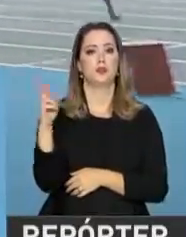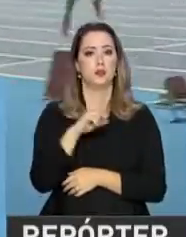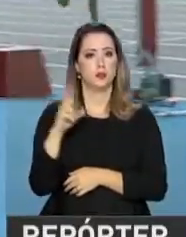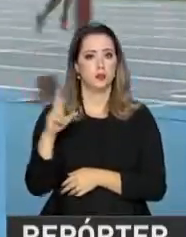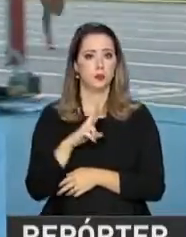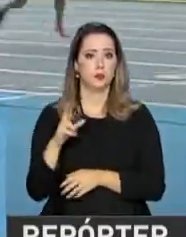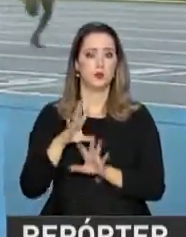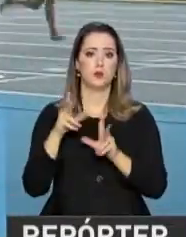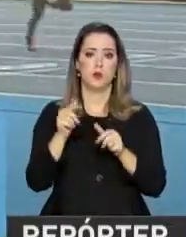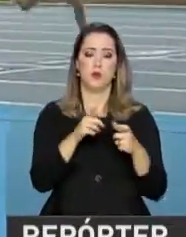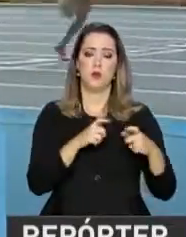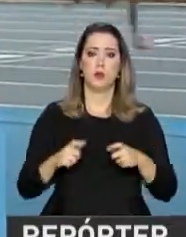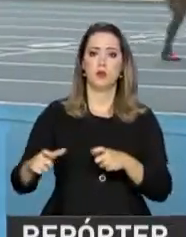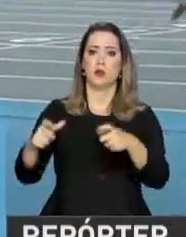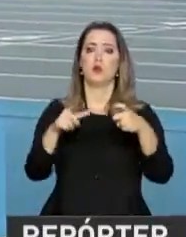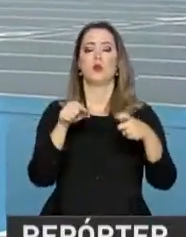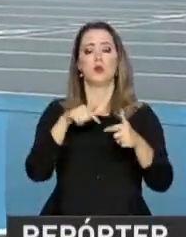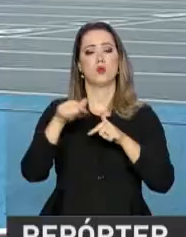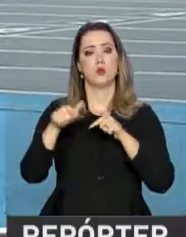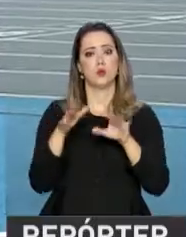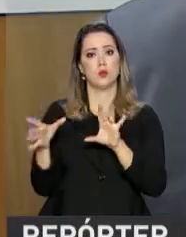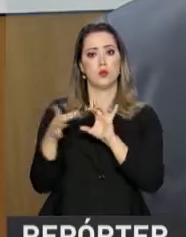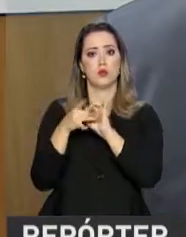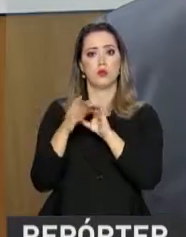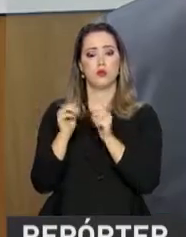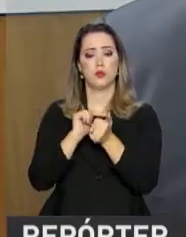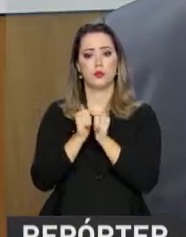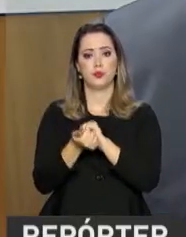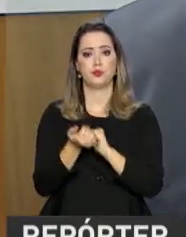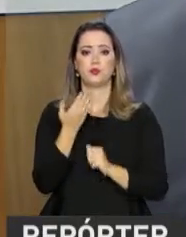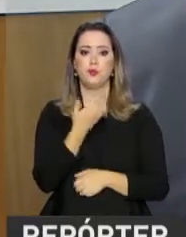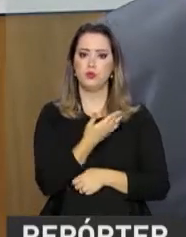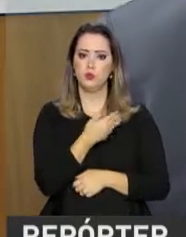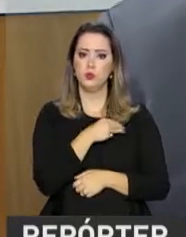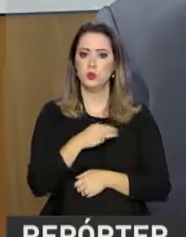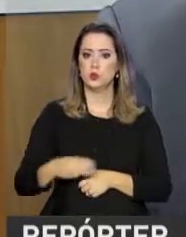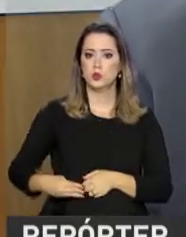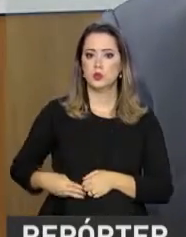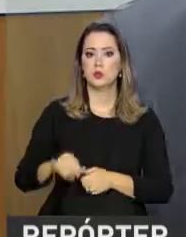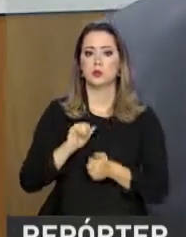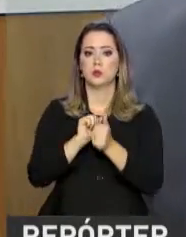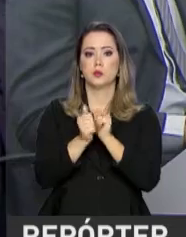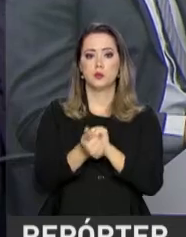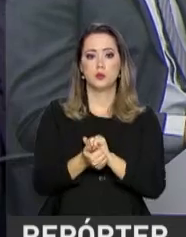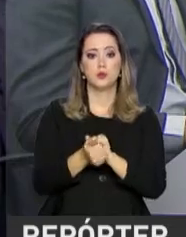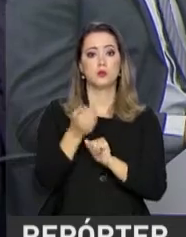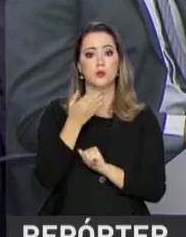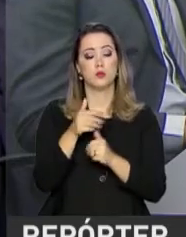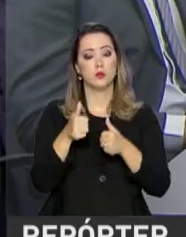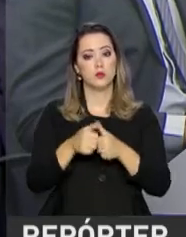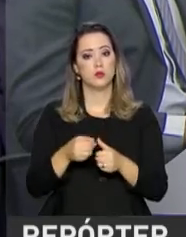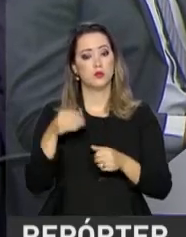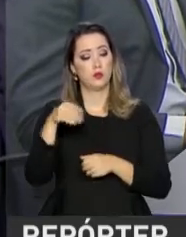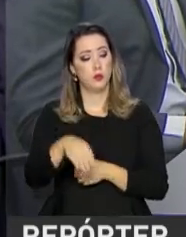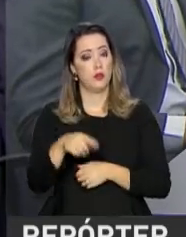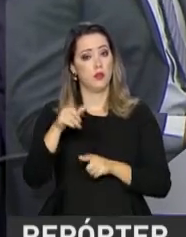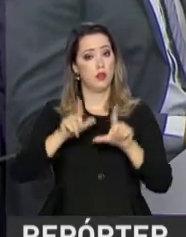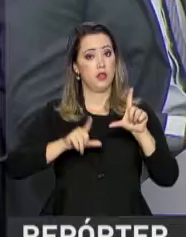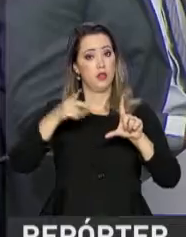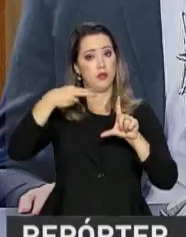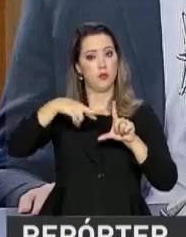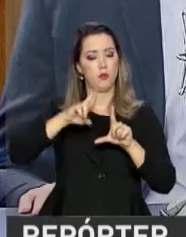para todas as ações ligadas ao esporte eo ministro do esporte leonardo piciani esteve aqui nos estúdios da